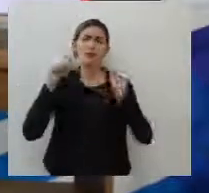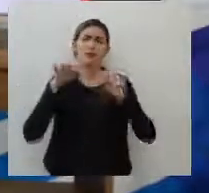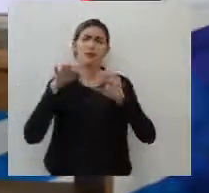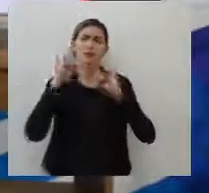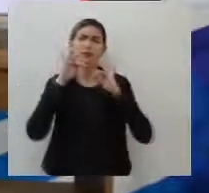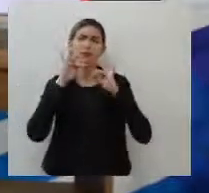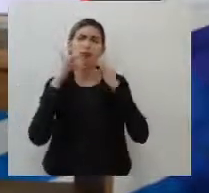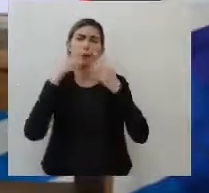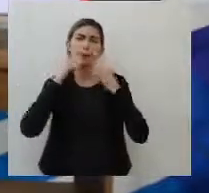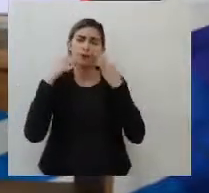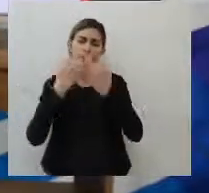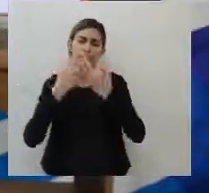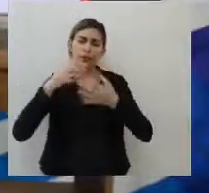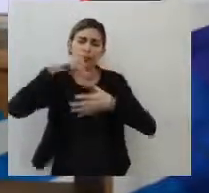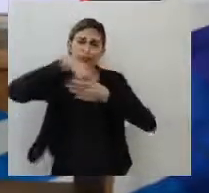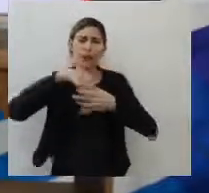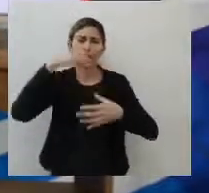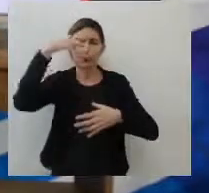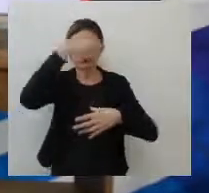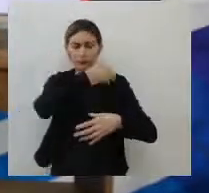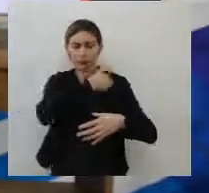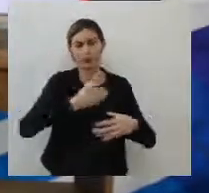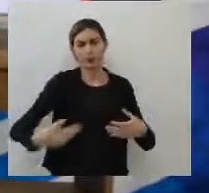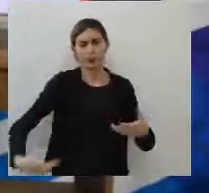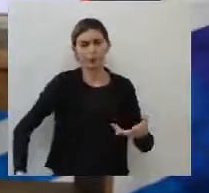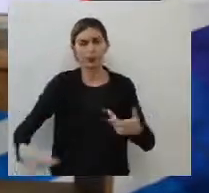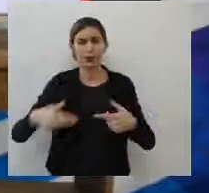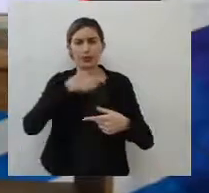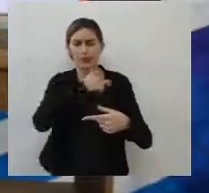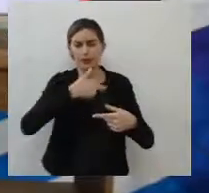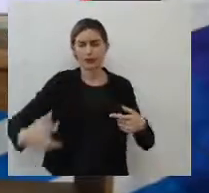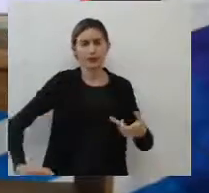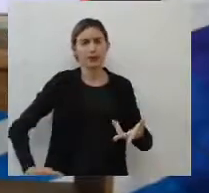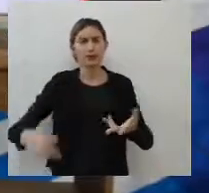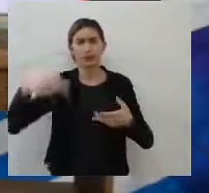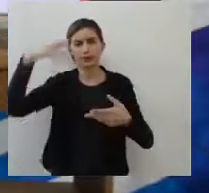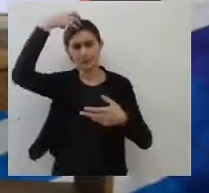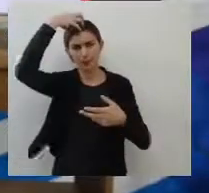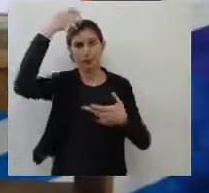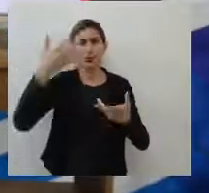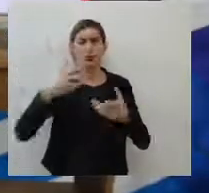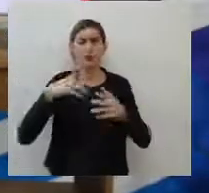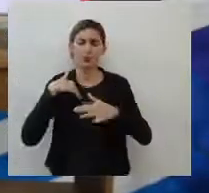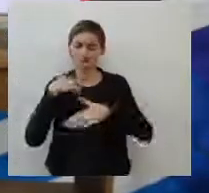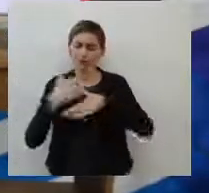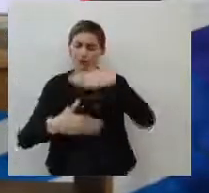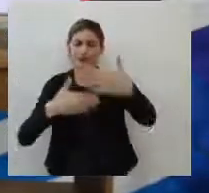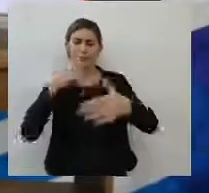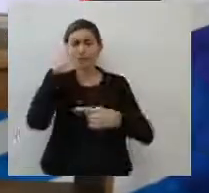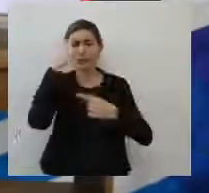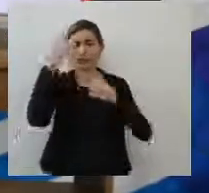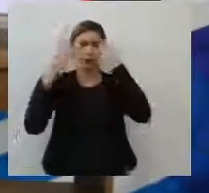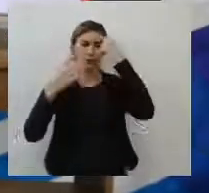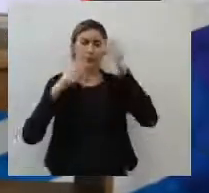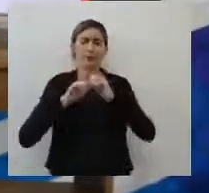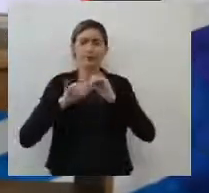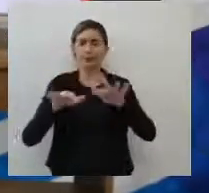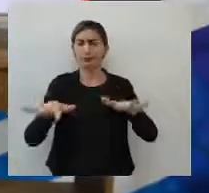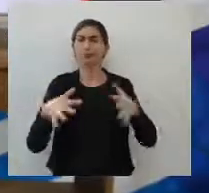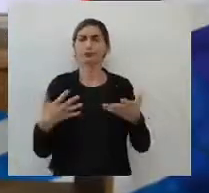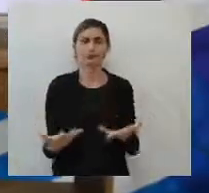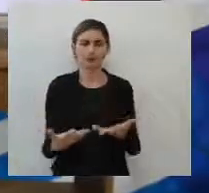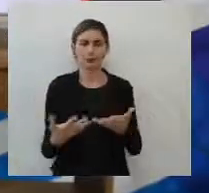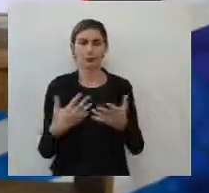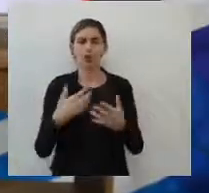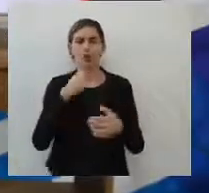do império. E com o passar do tempo, essas ideias levaram tempo para se espalhar.